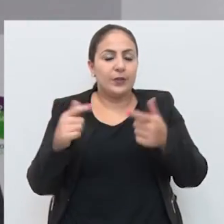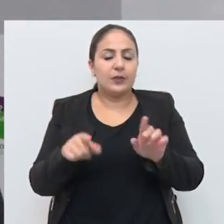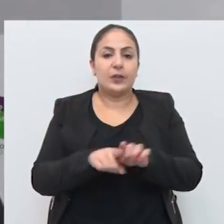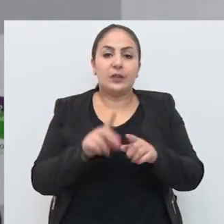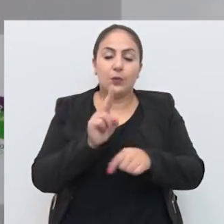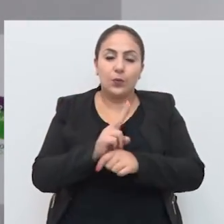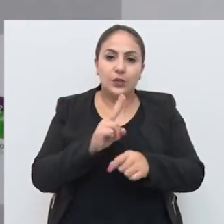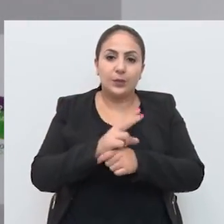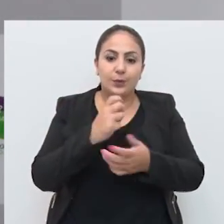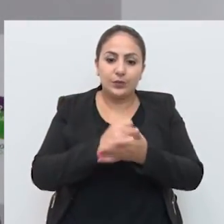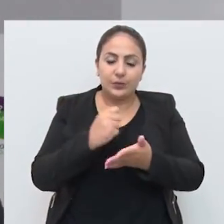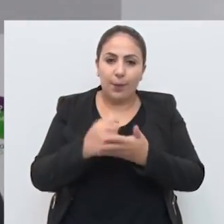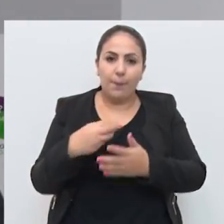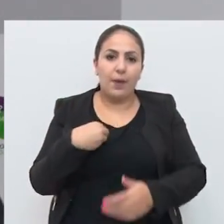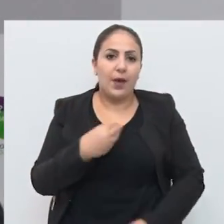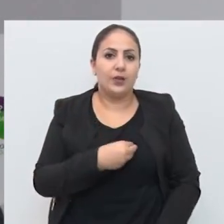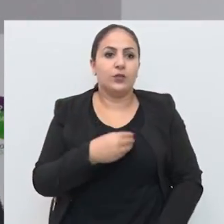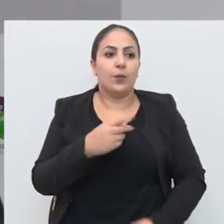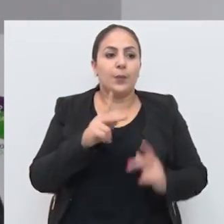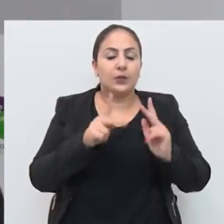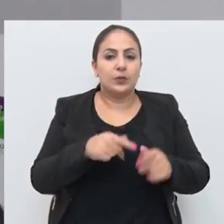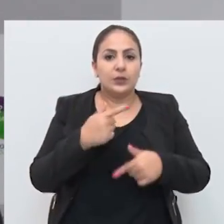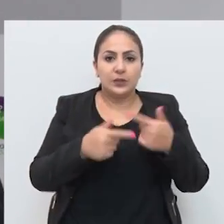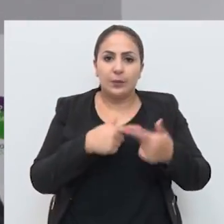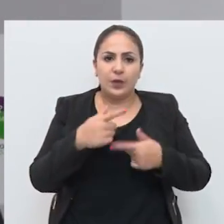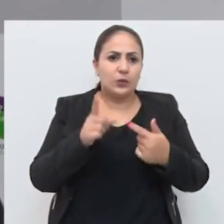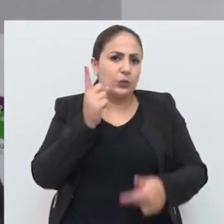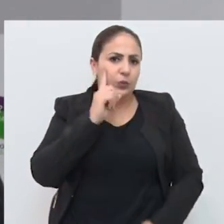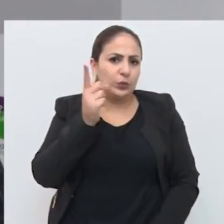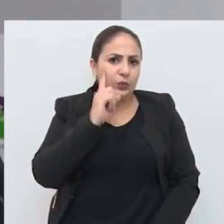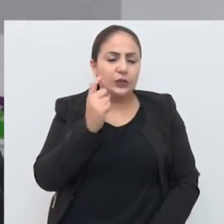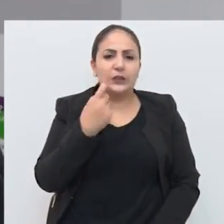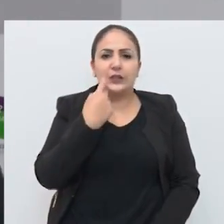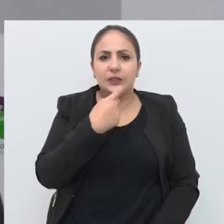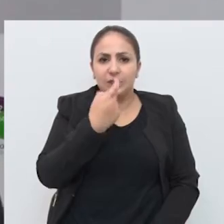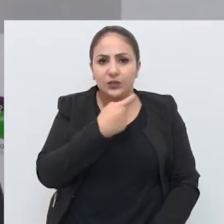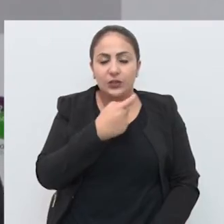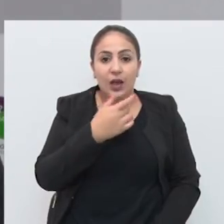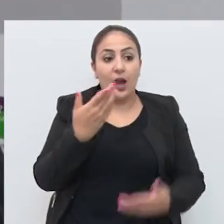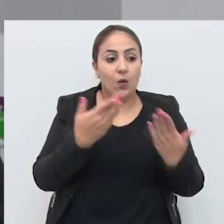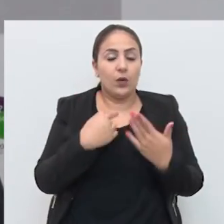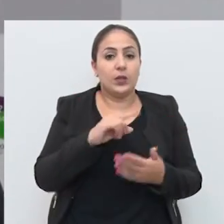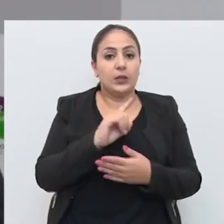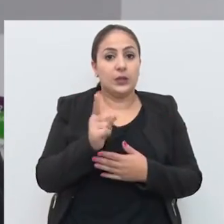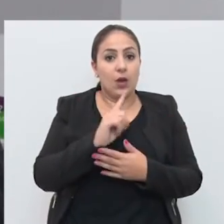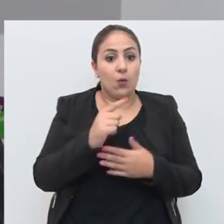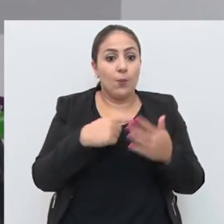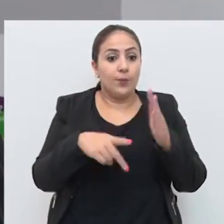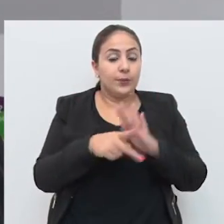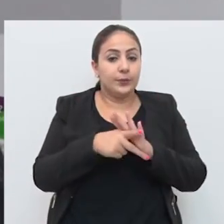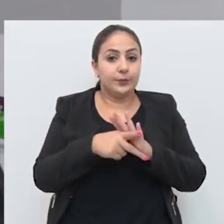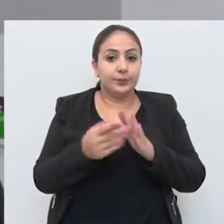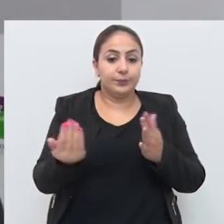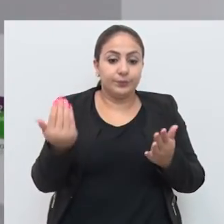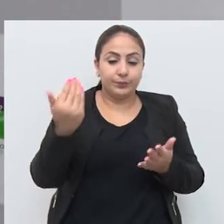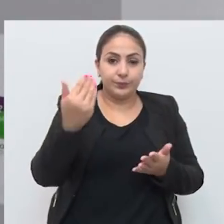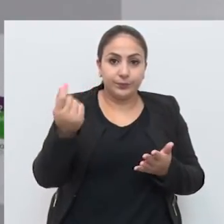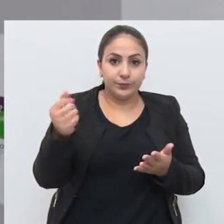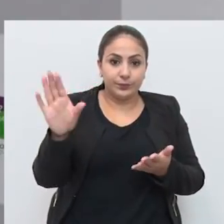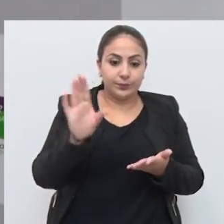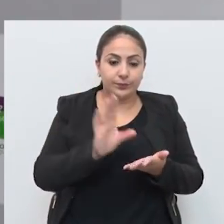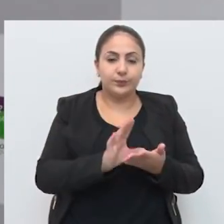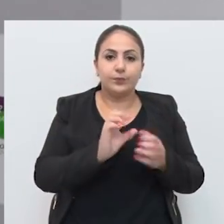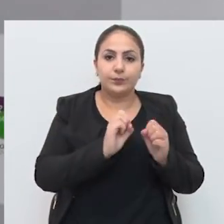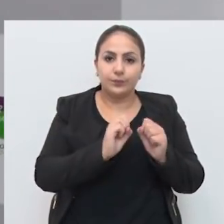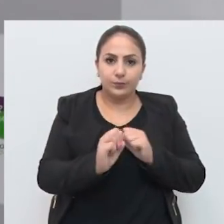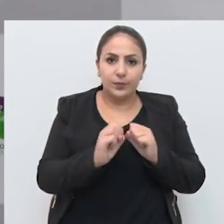médico, pessoal que trabalha diariamente, dentistas, né? E agora não, essa emenda ela veio destinada e ela pode